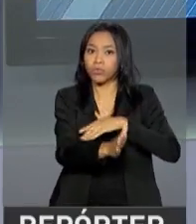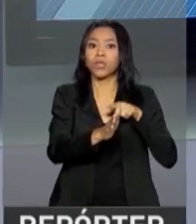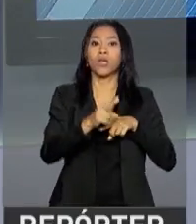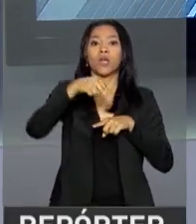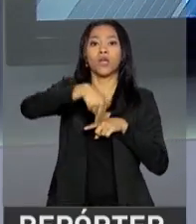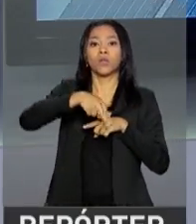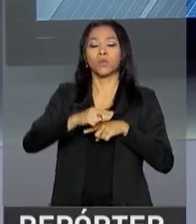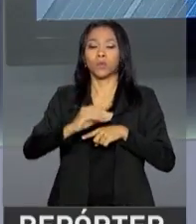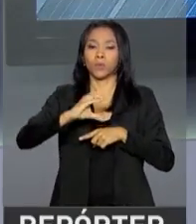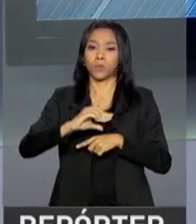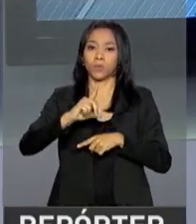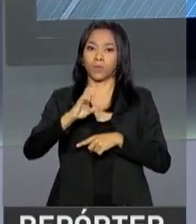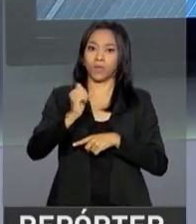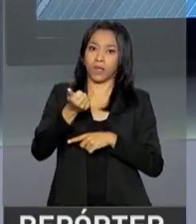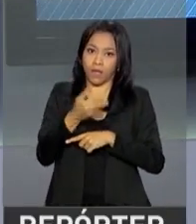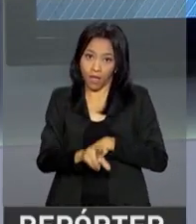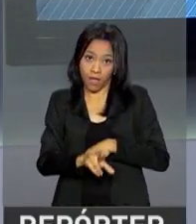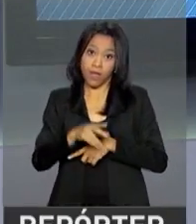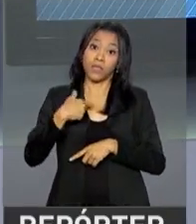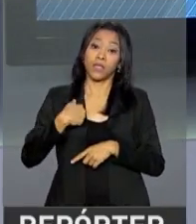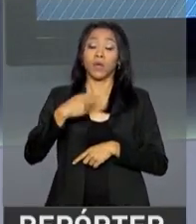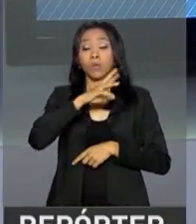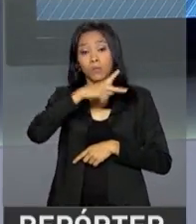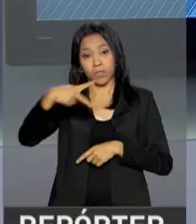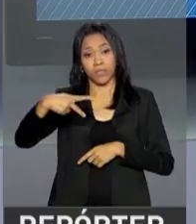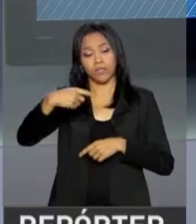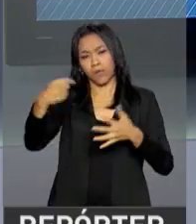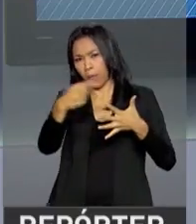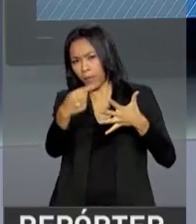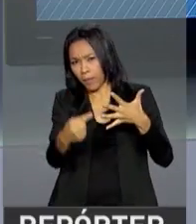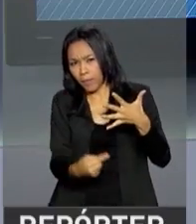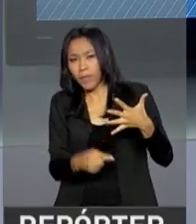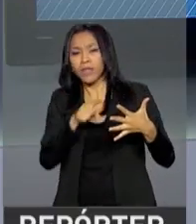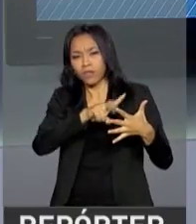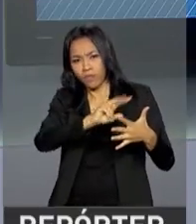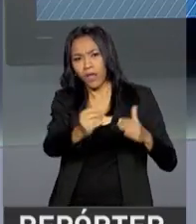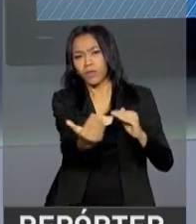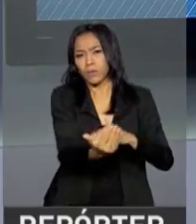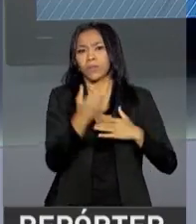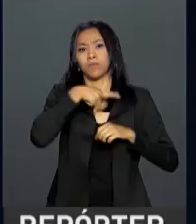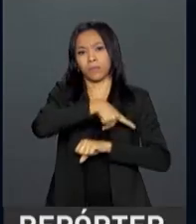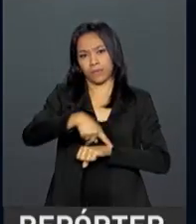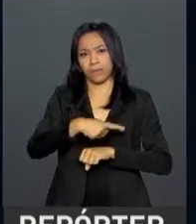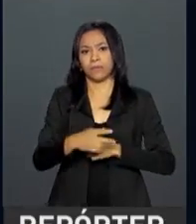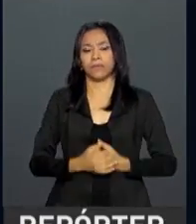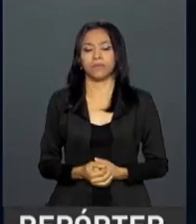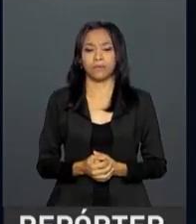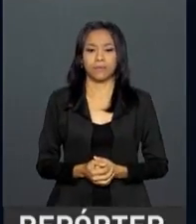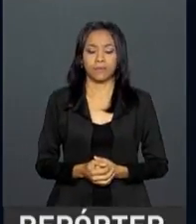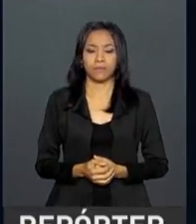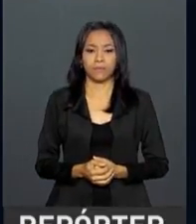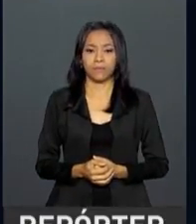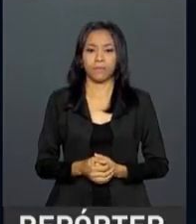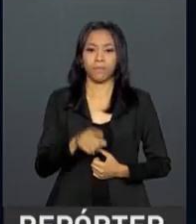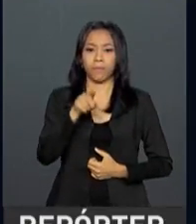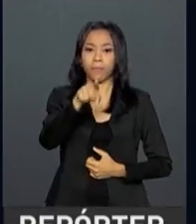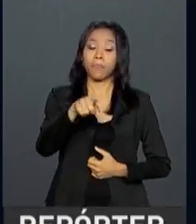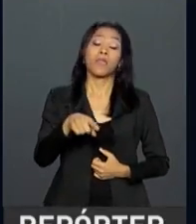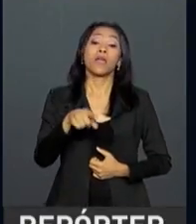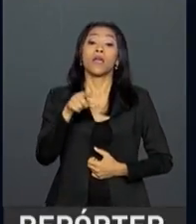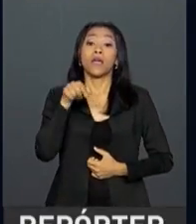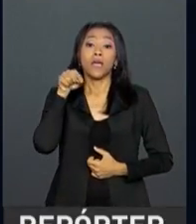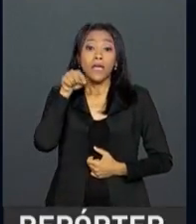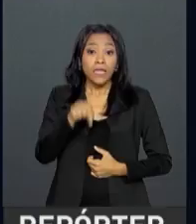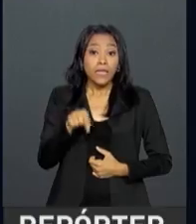série de benefícios que a produção de submarinos traz ao país os benefícios do